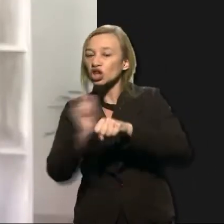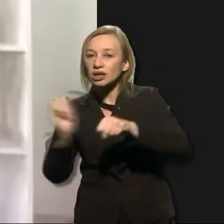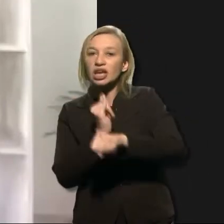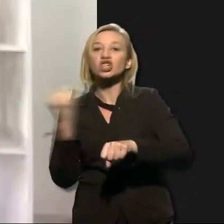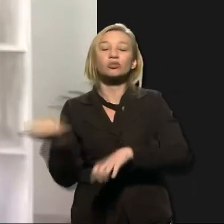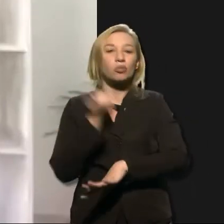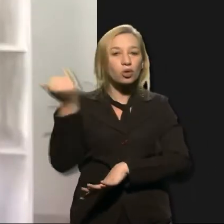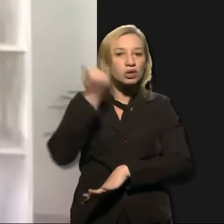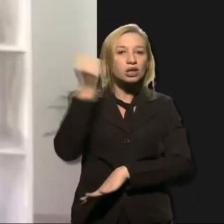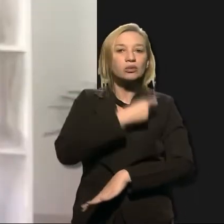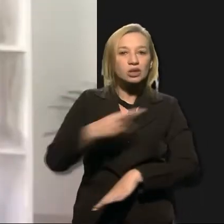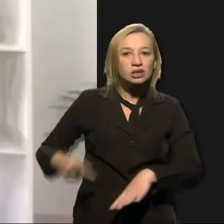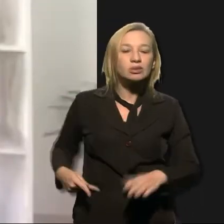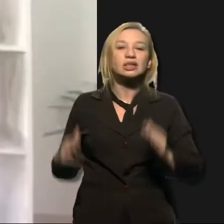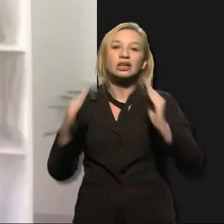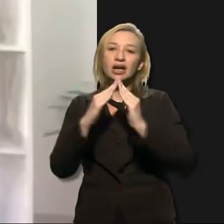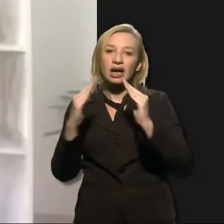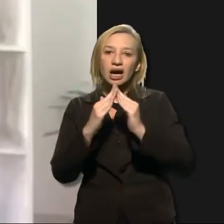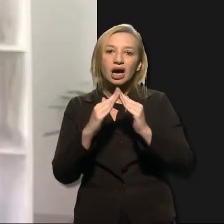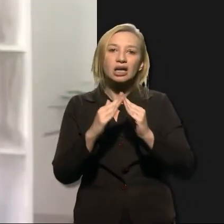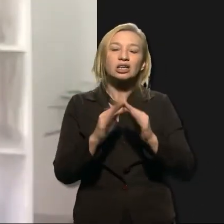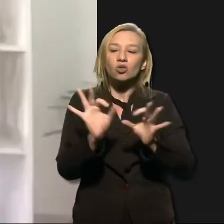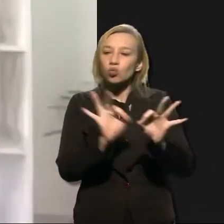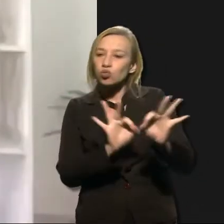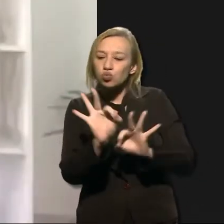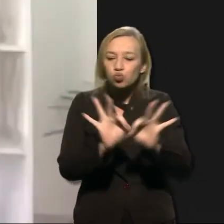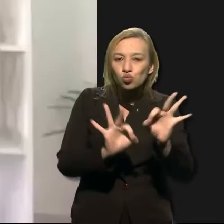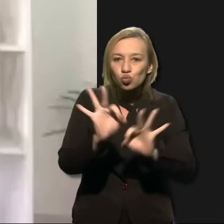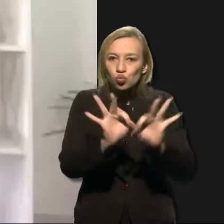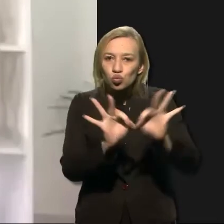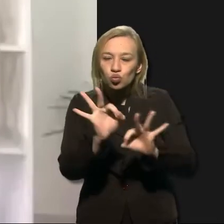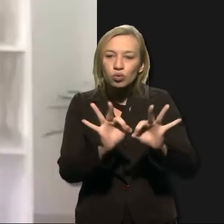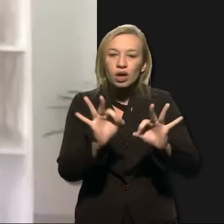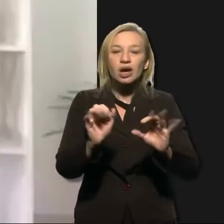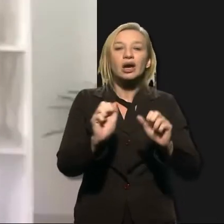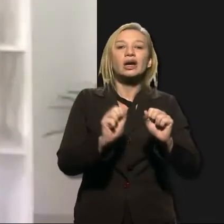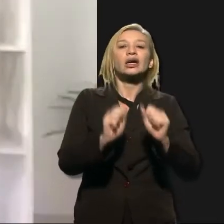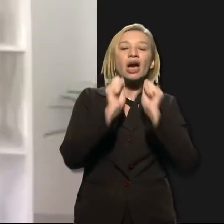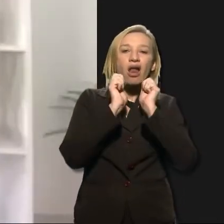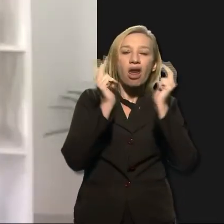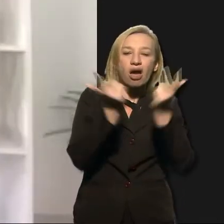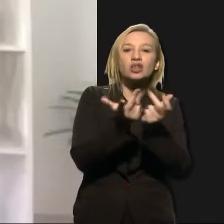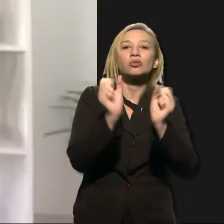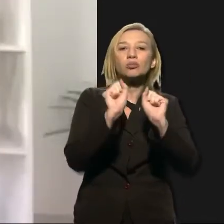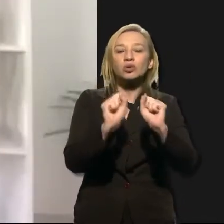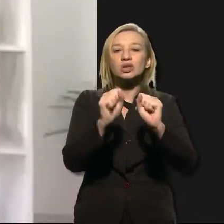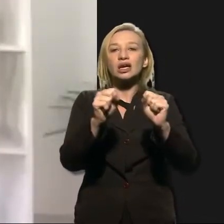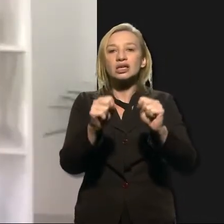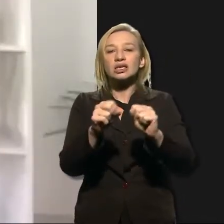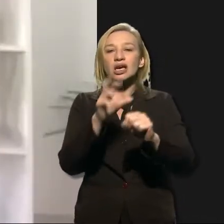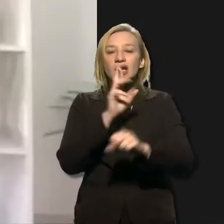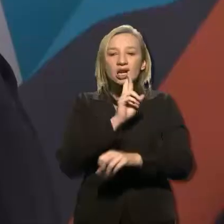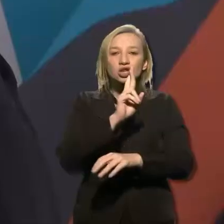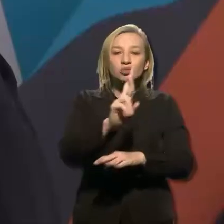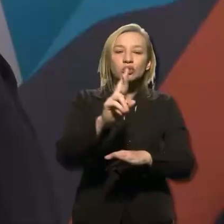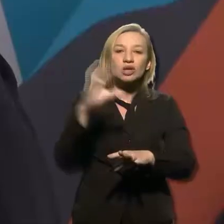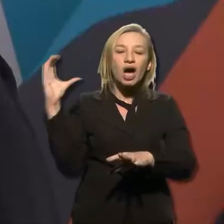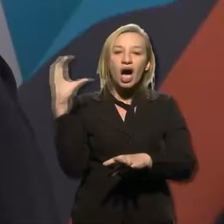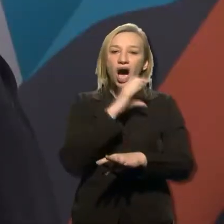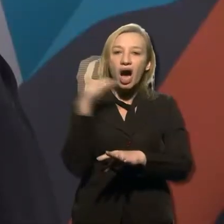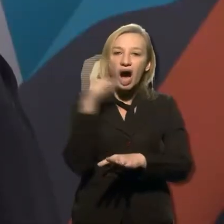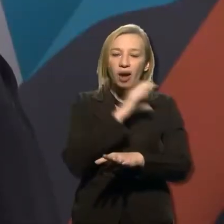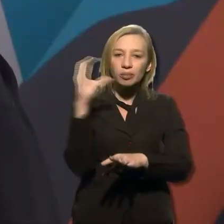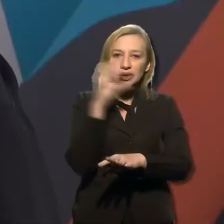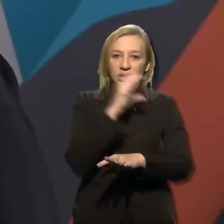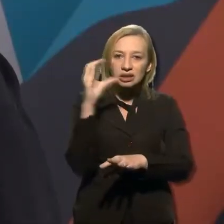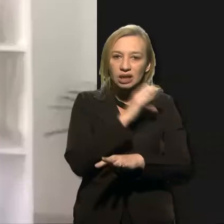sobre a pandemia, então isso também foi uma estratégia importante que o presidente da Casa organizou para que a LERJ